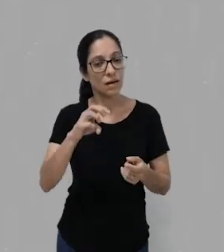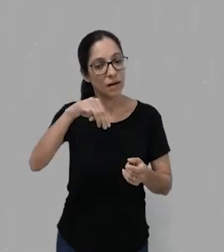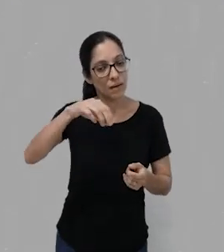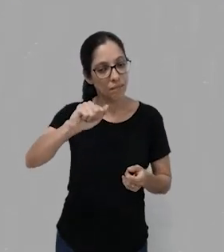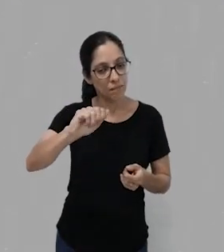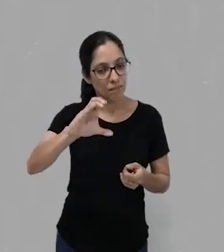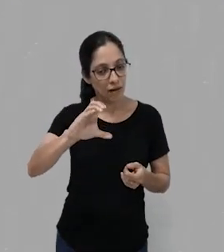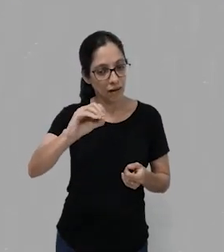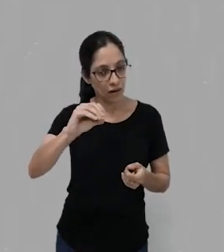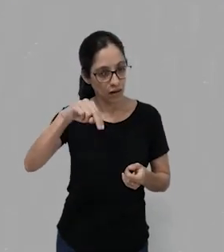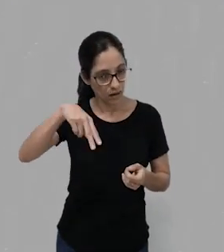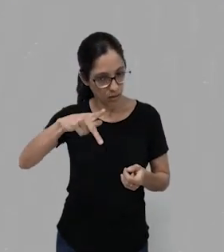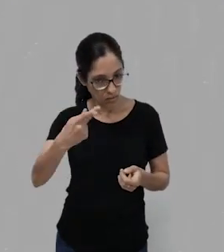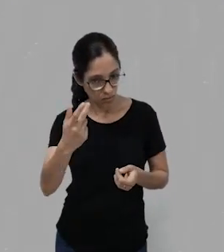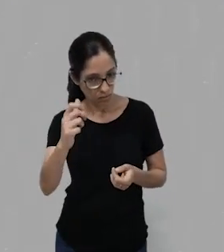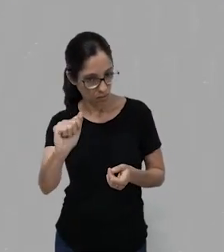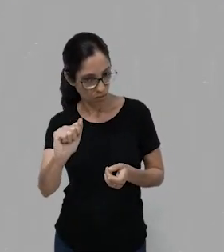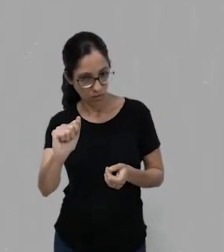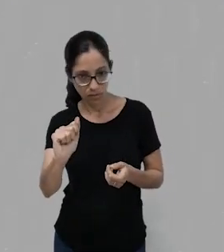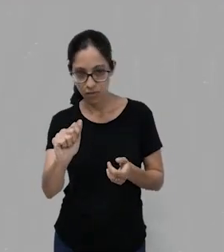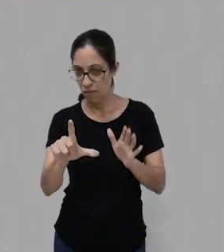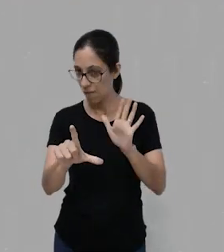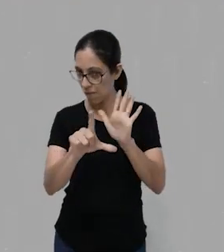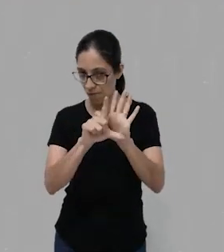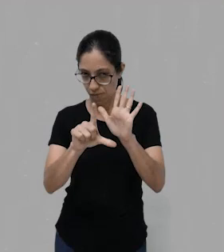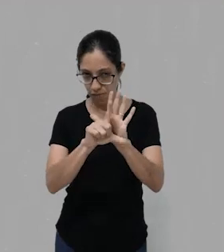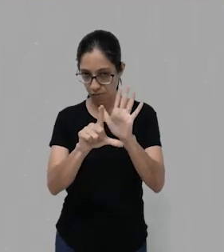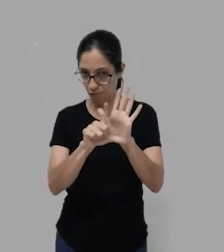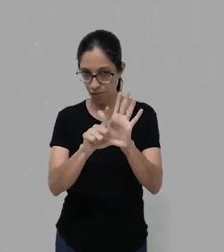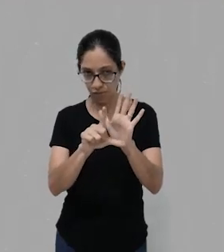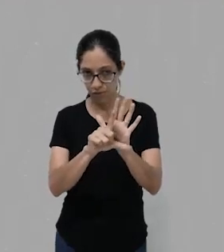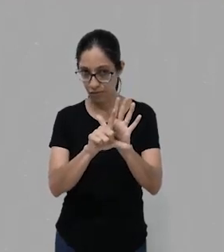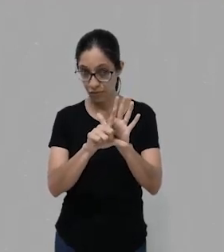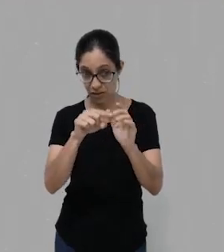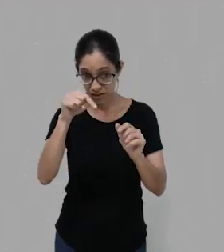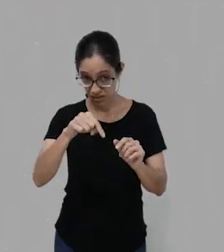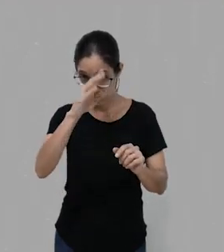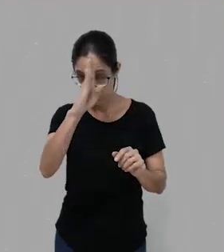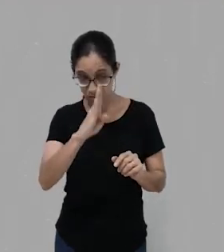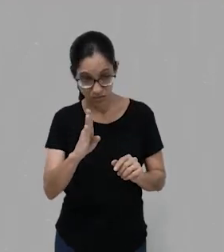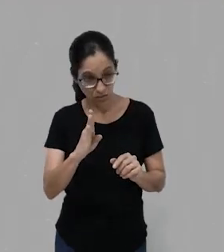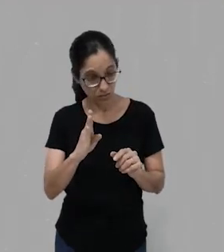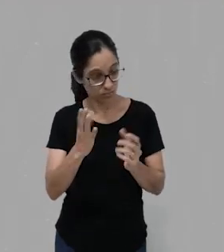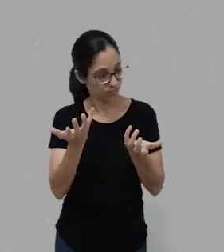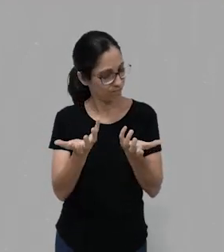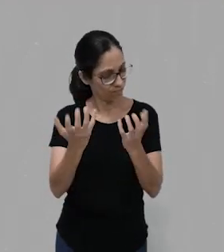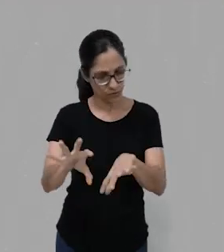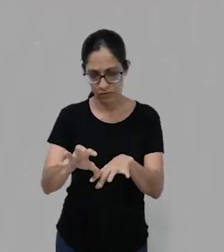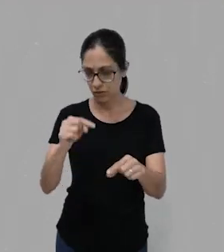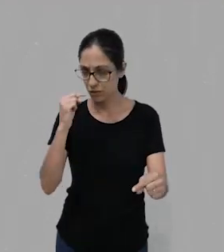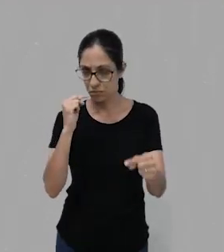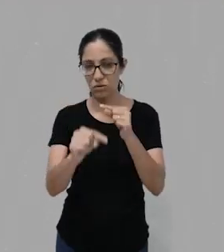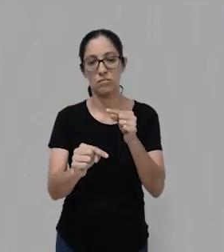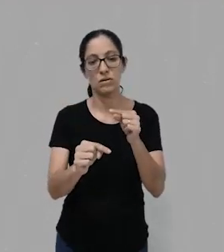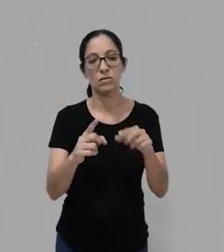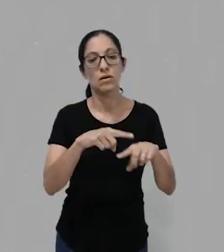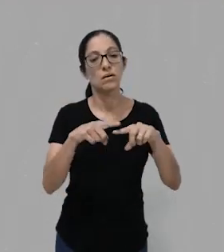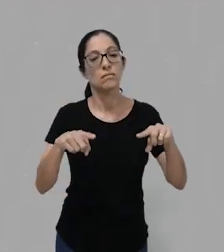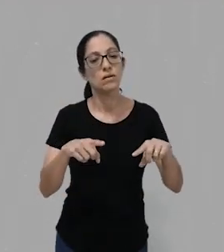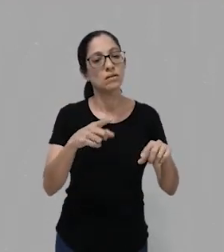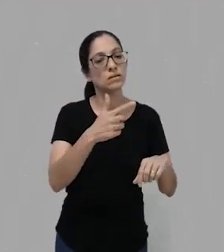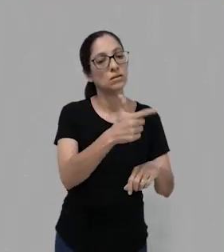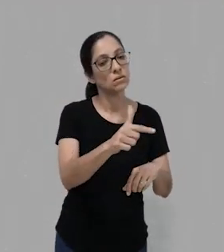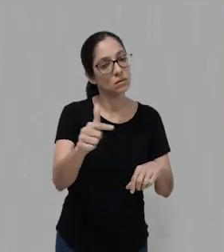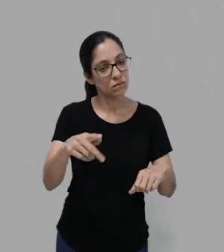no Brasil ela ainda é o quê? Ilegal. Falei para vocês no início da aula, quando nós estávamos falando de drogas naturais, alguns